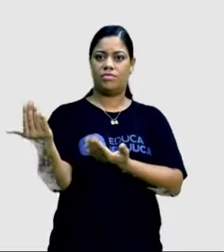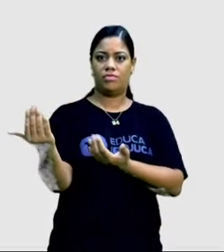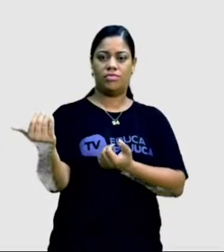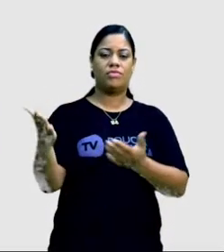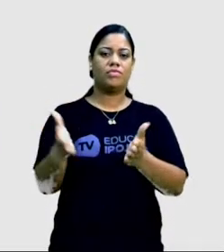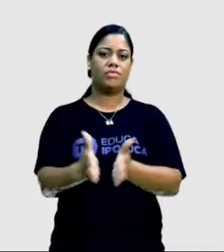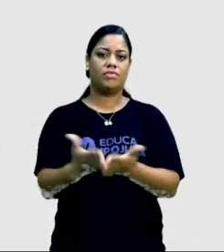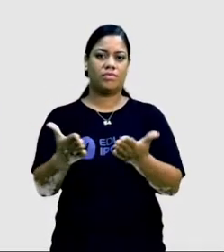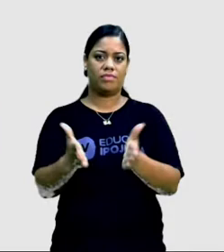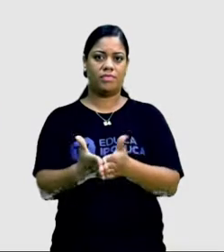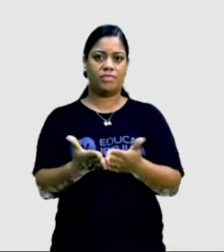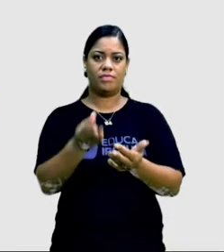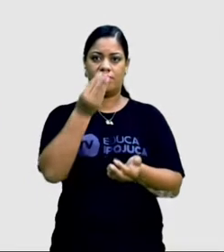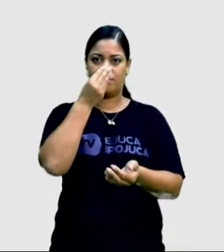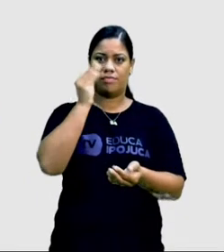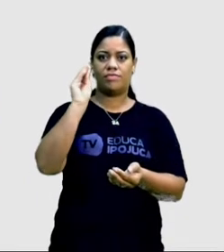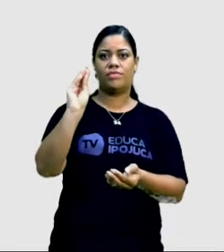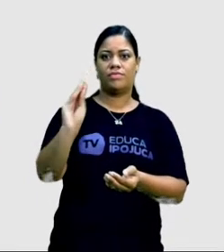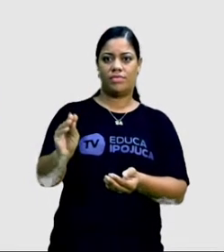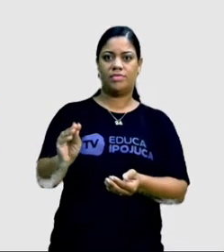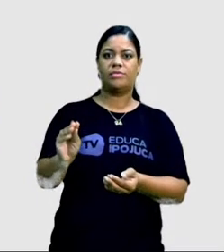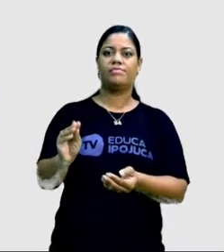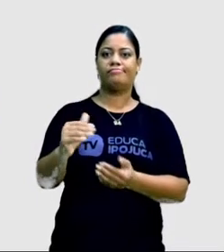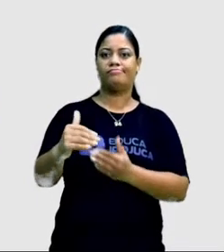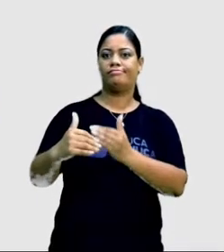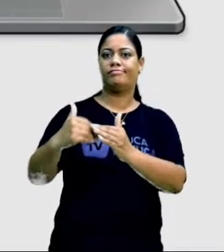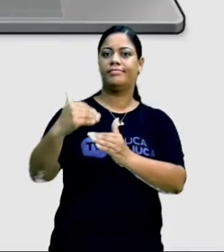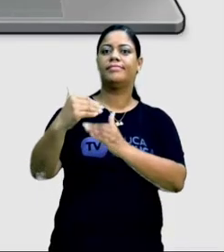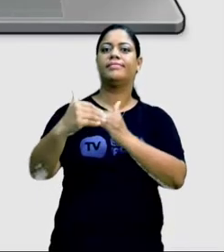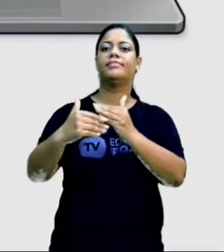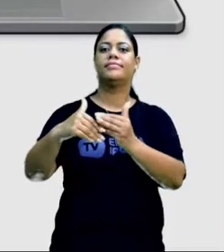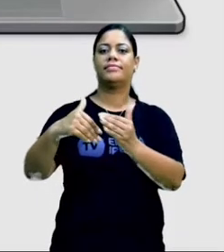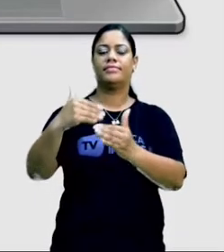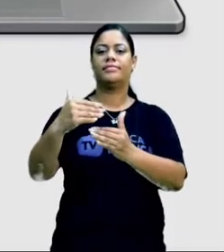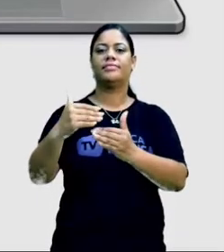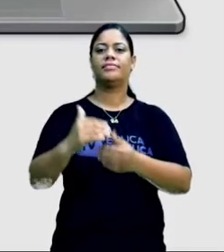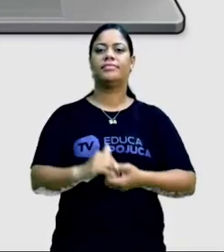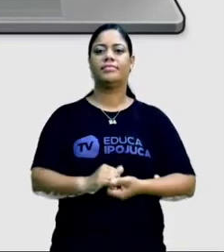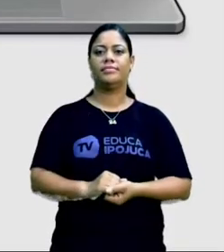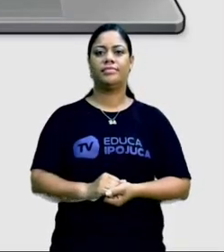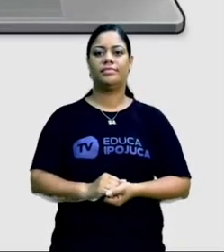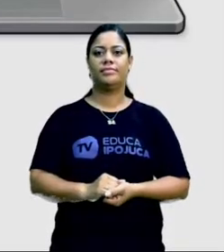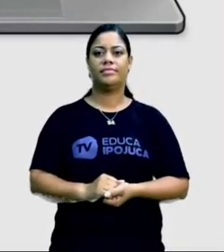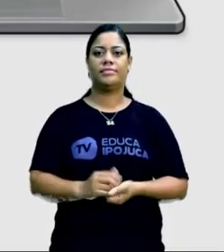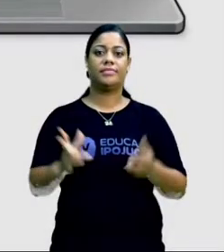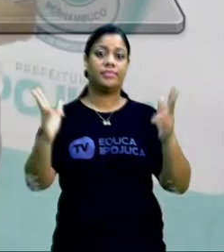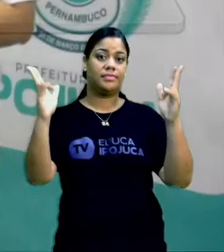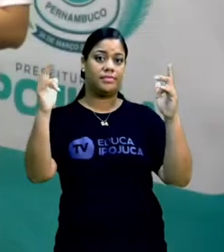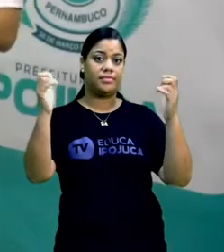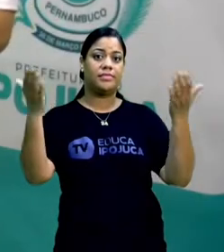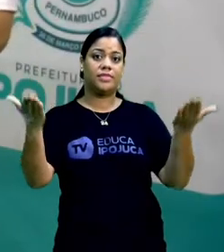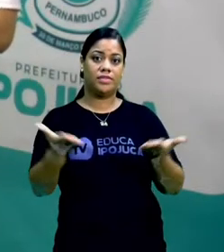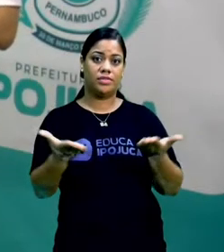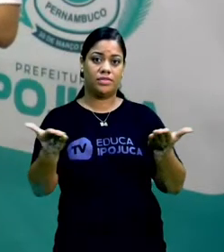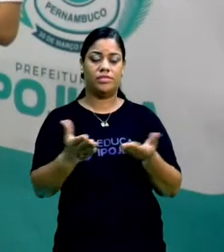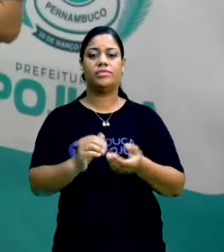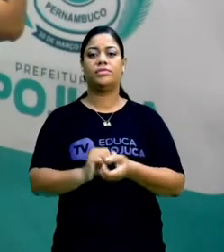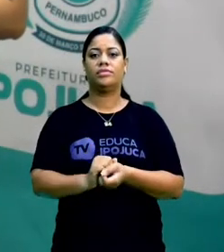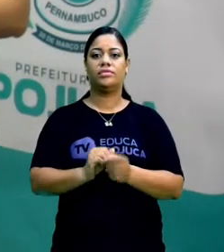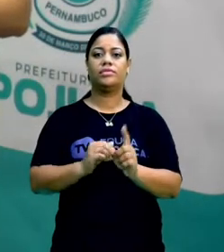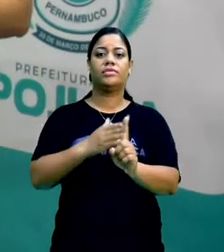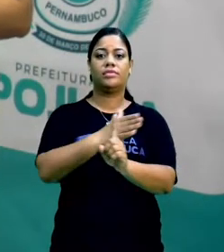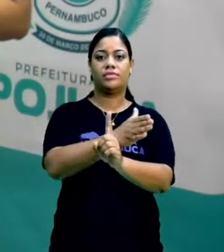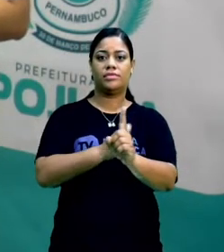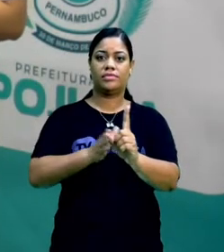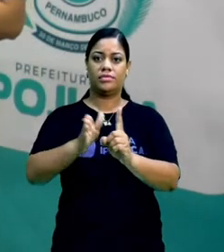pobres são excluídos desse processo, infelizmente. Então, vamos à temática de hoje, que são